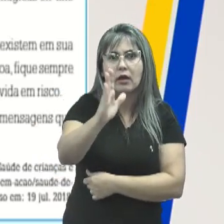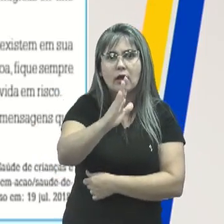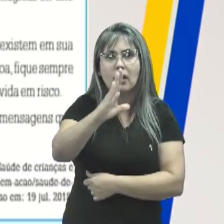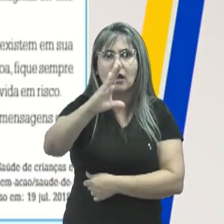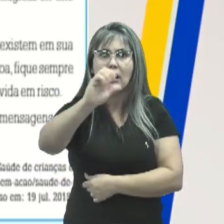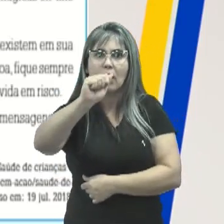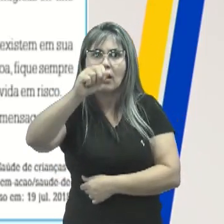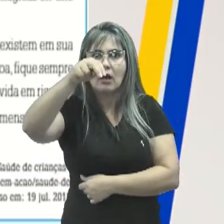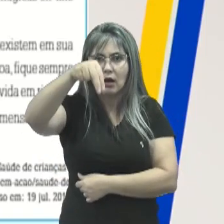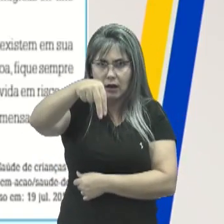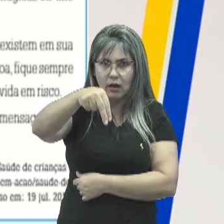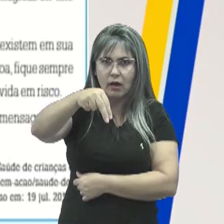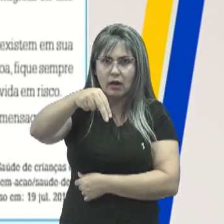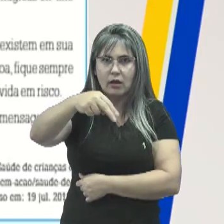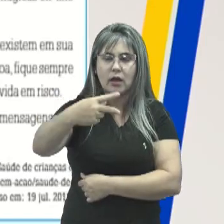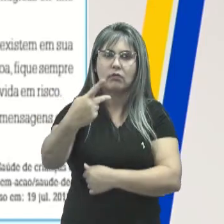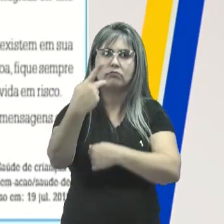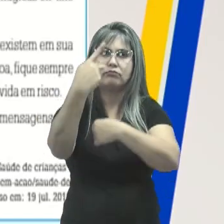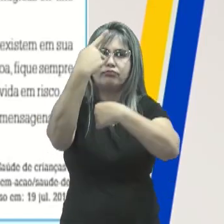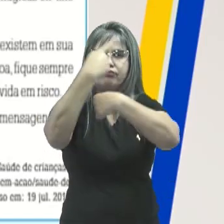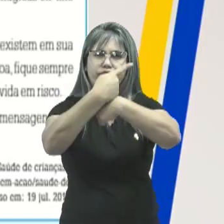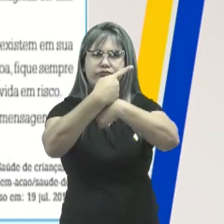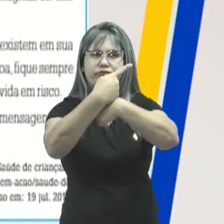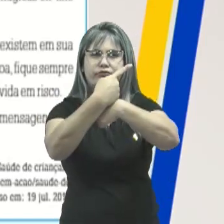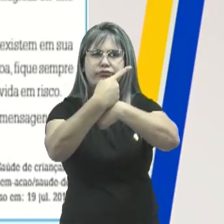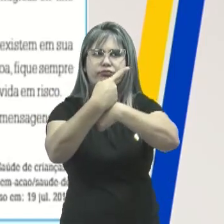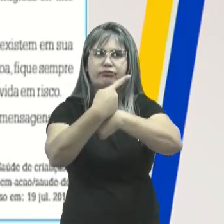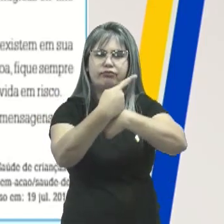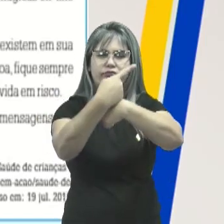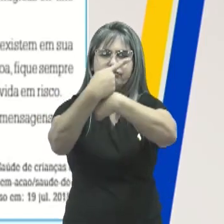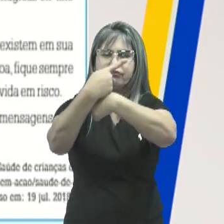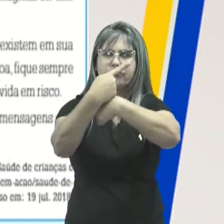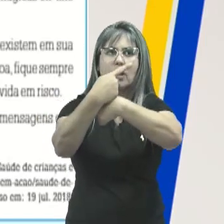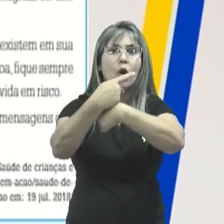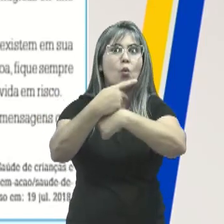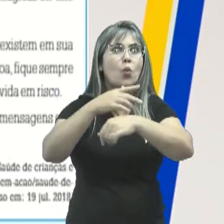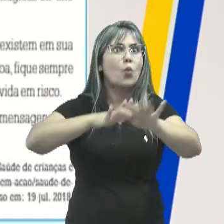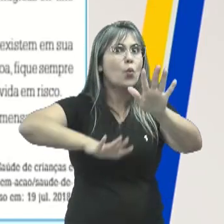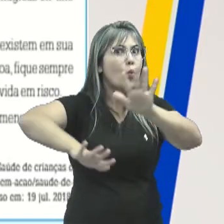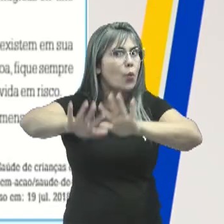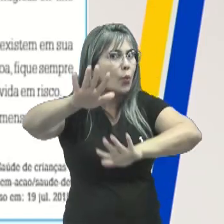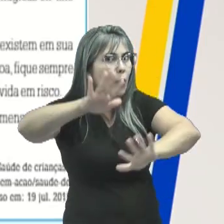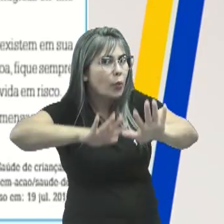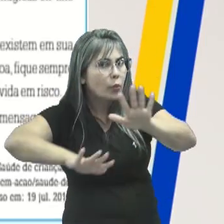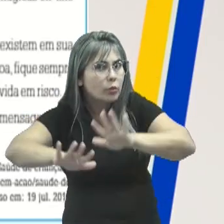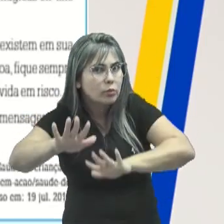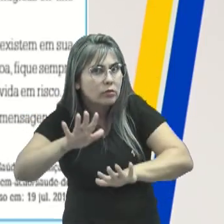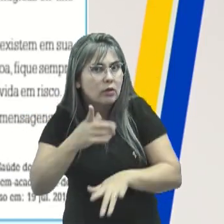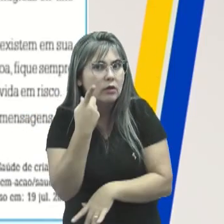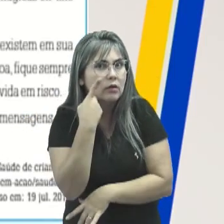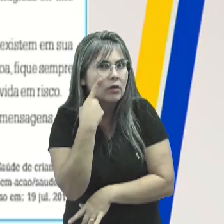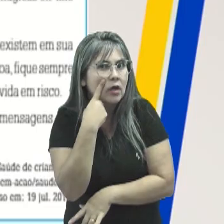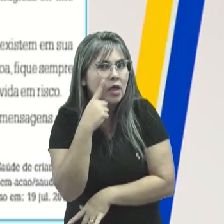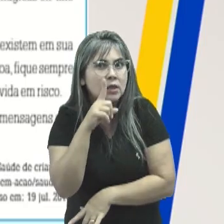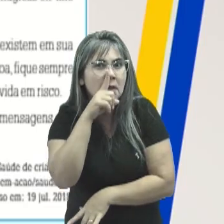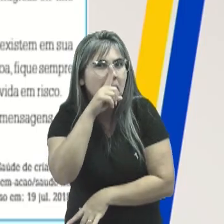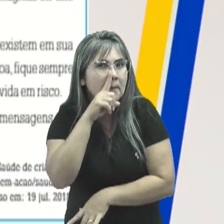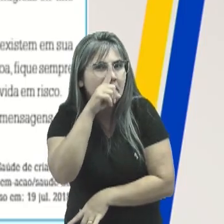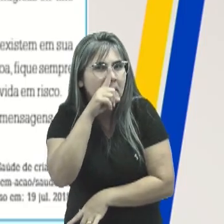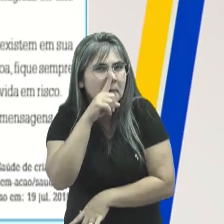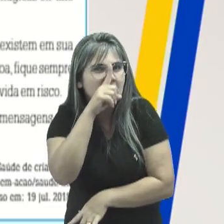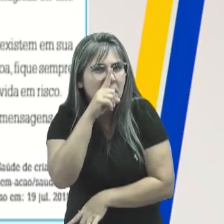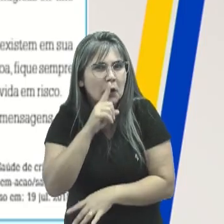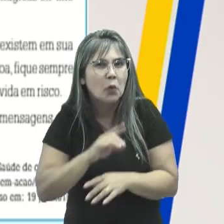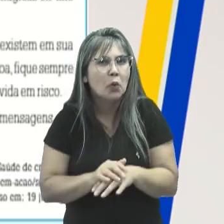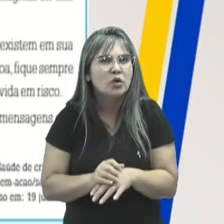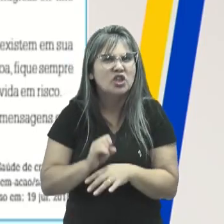celular, ela deve ser utilizada, mas de forma saudável, né? Porque se você coloca uma imagem sua e